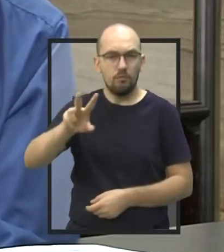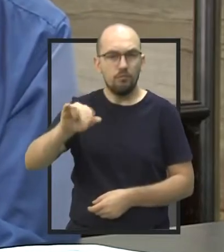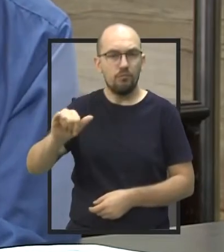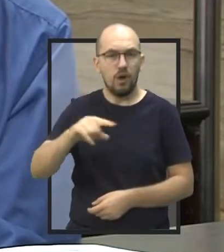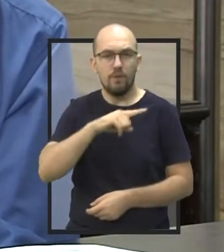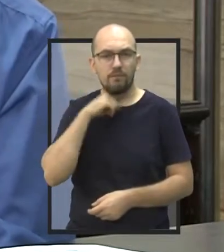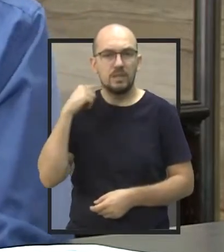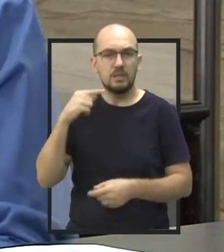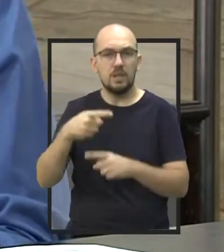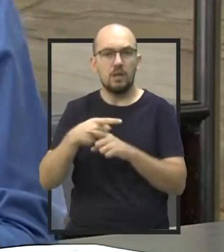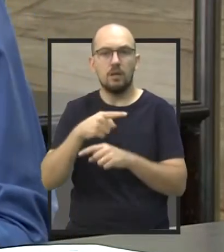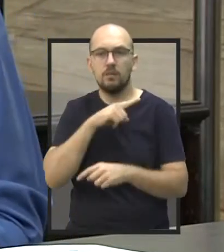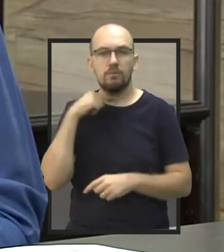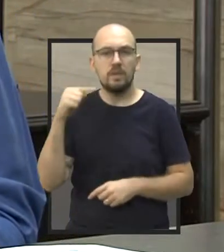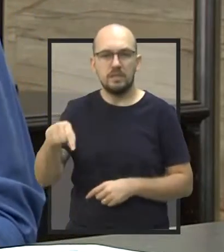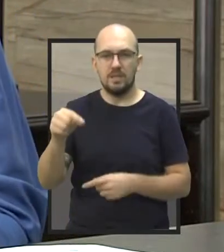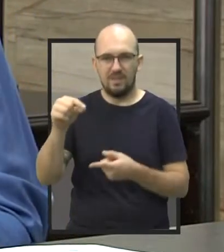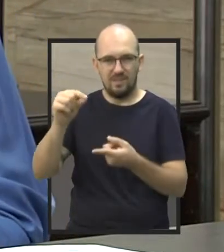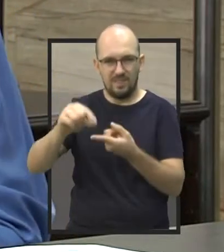em